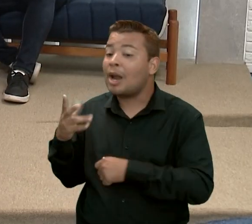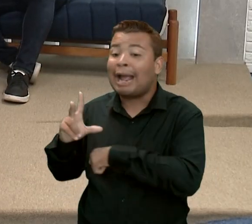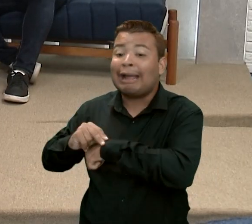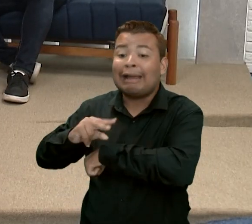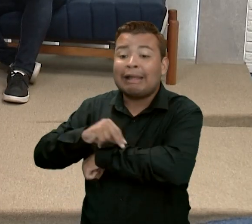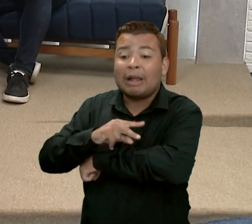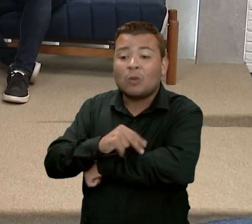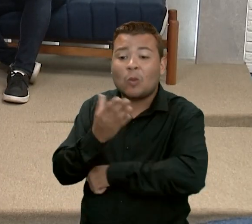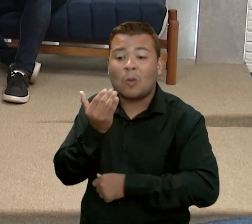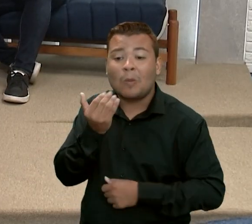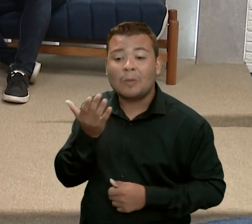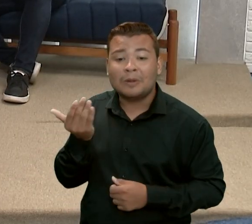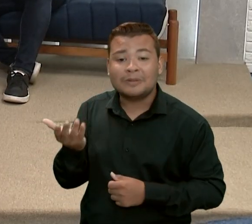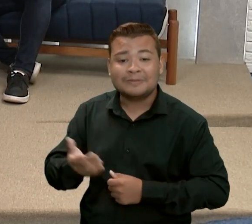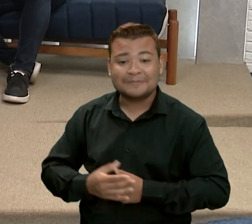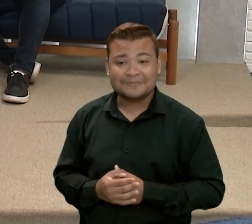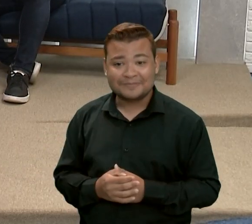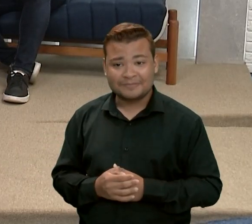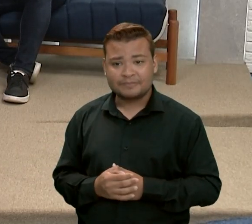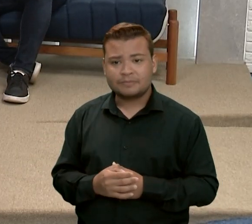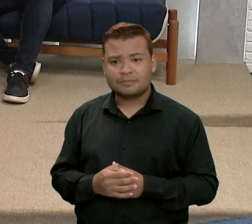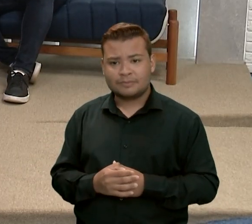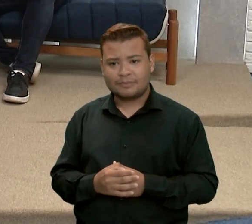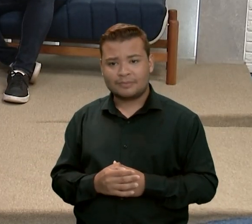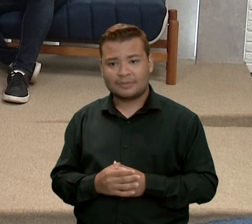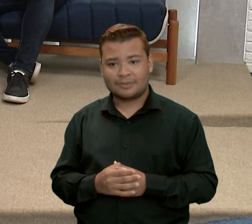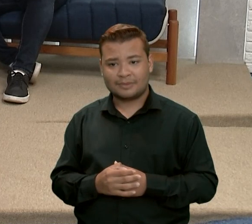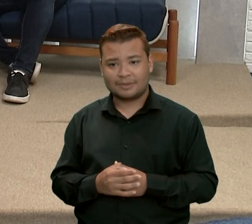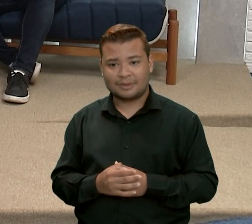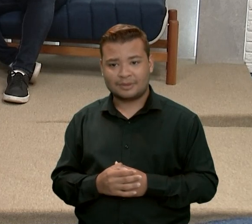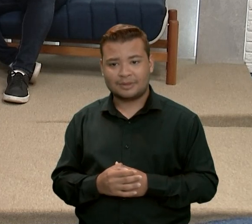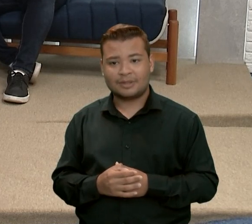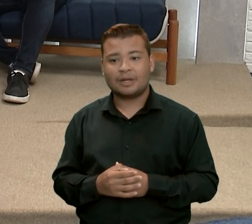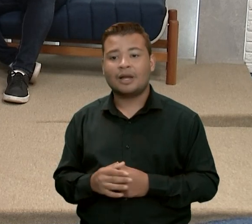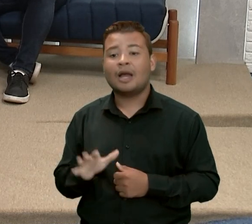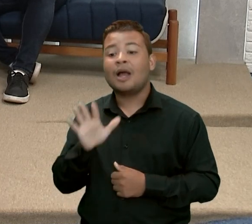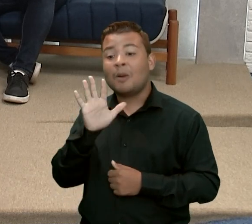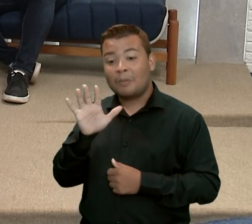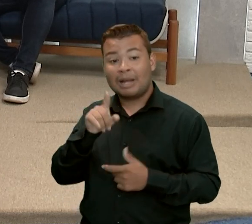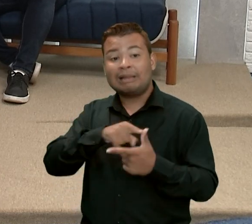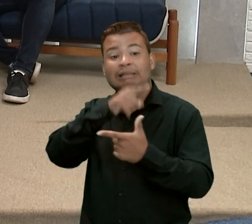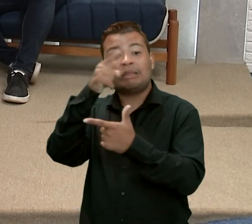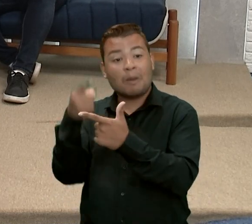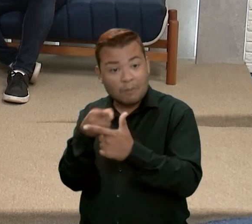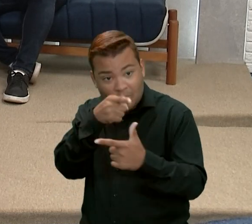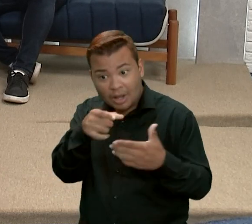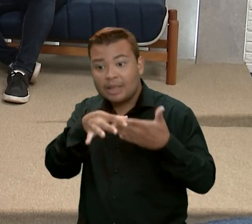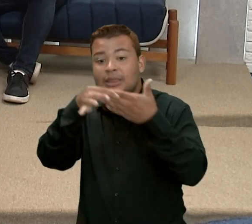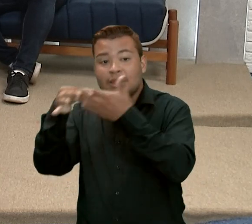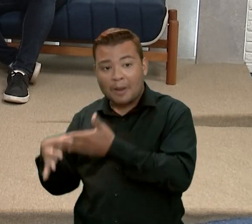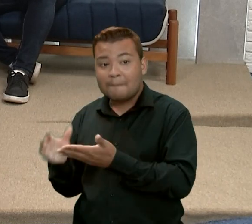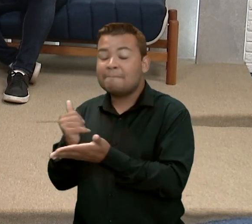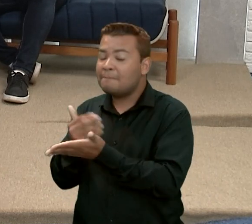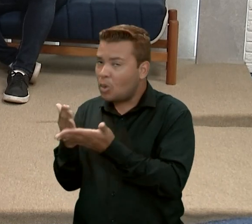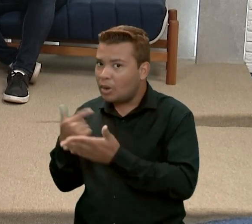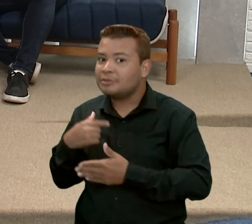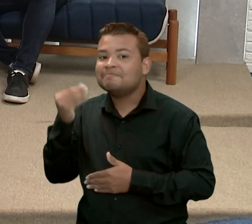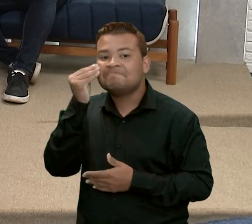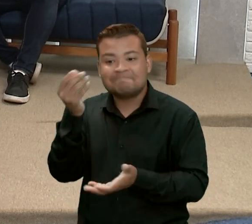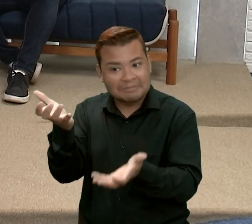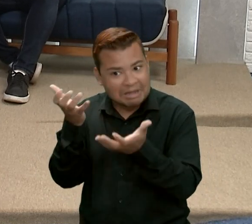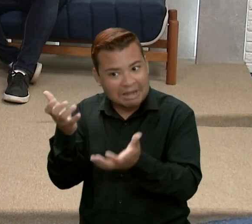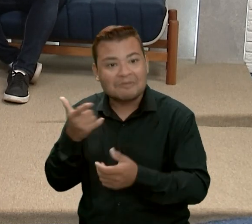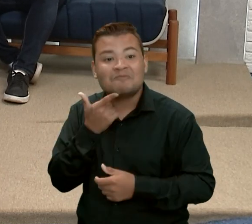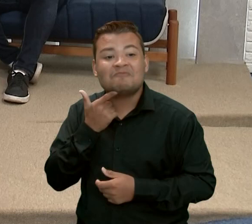Aqui, ó. Mas a senhora não vai ficar isenta de trazer depois o bolo que eu quero experimentar também. Não, vou trazer, pode deixar.